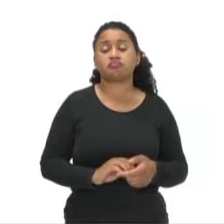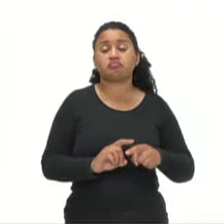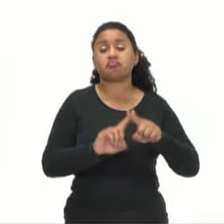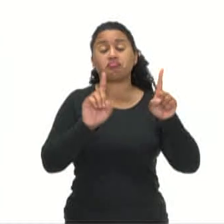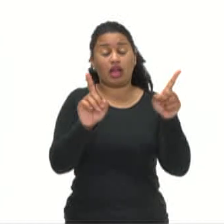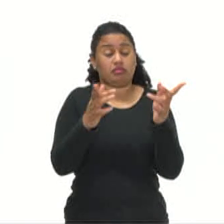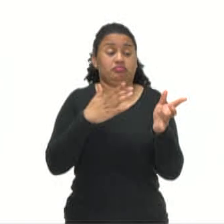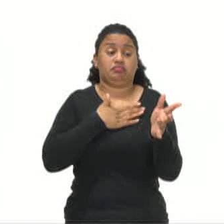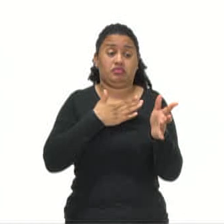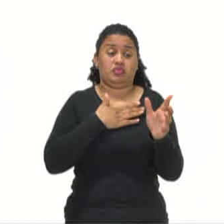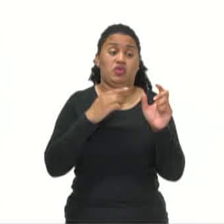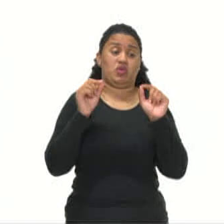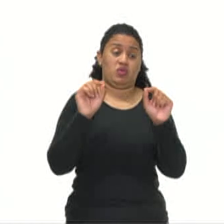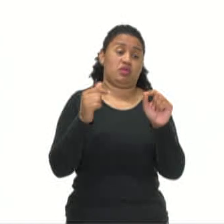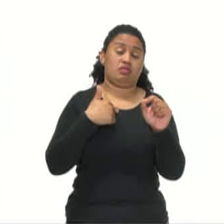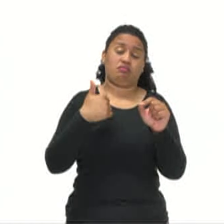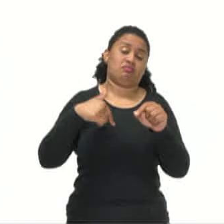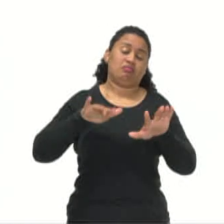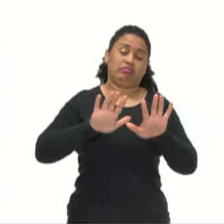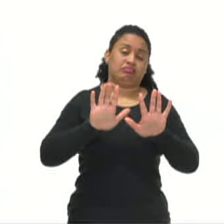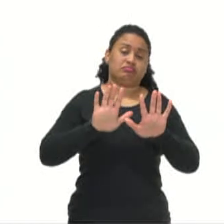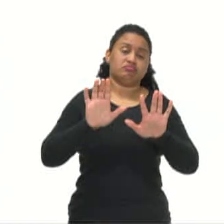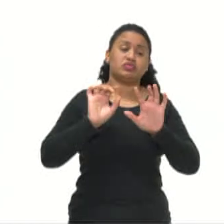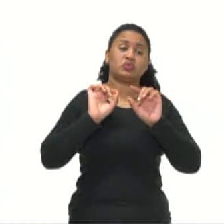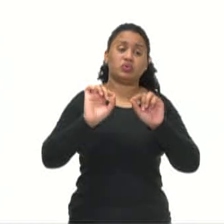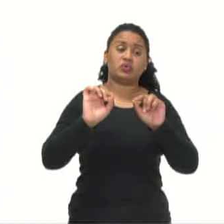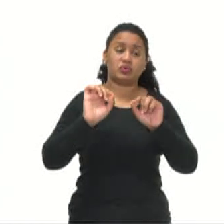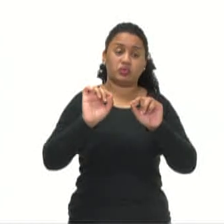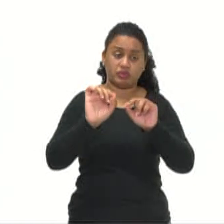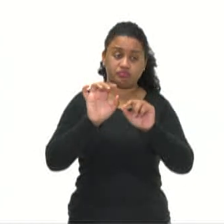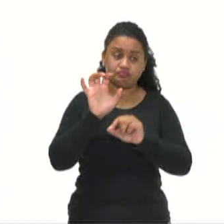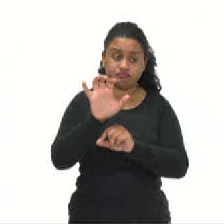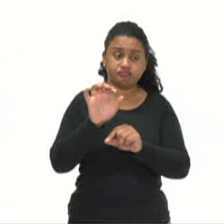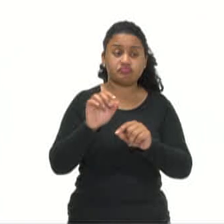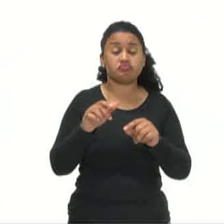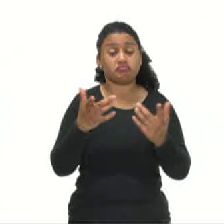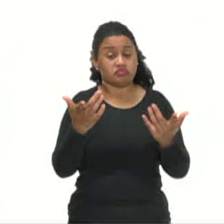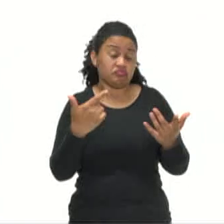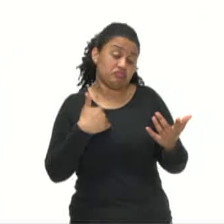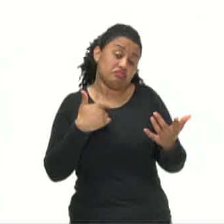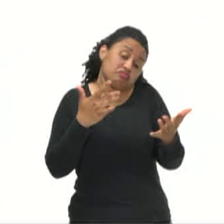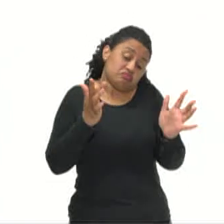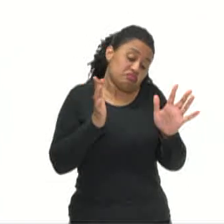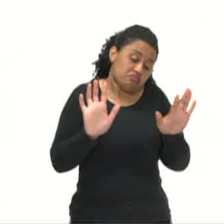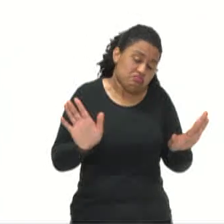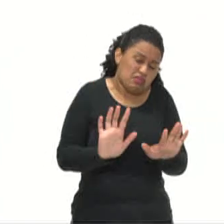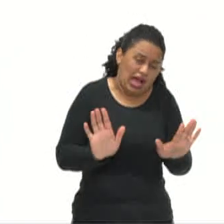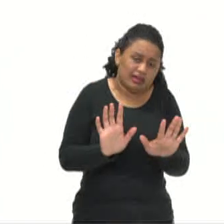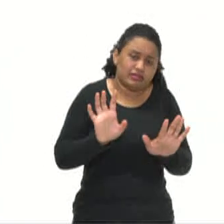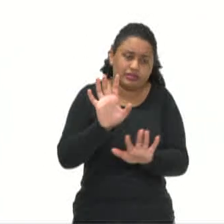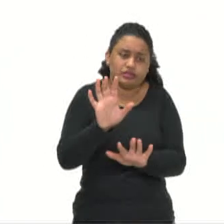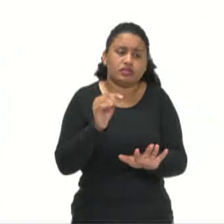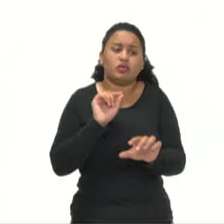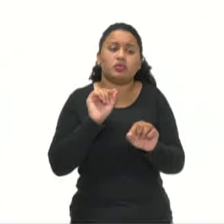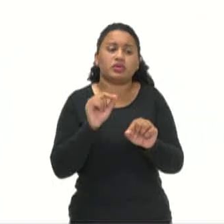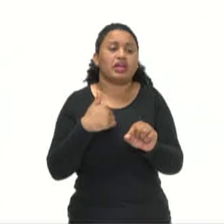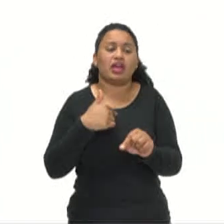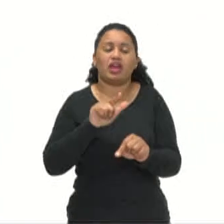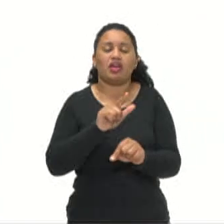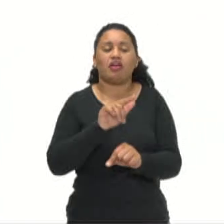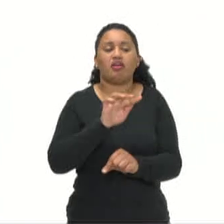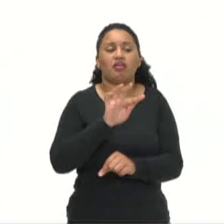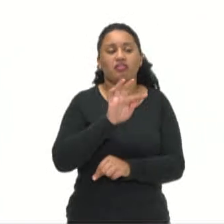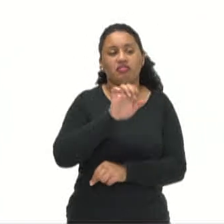Mas a mim é que não me escardincham assim. Sem mais nem menos, não sou fêmea